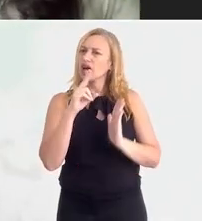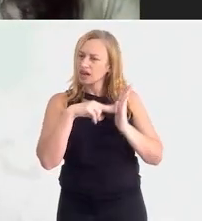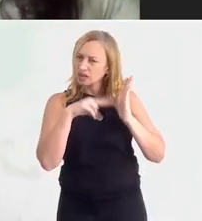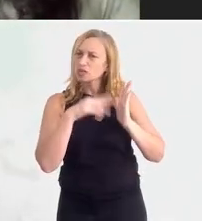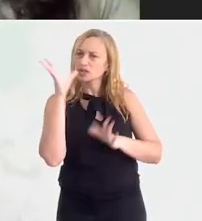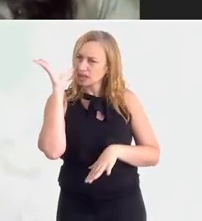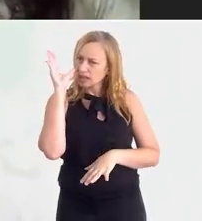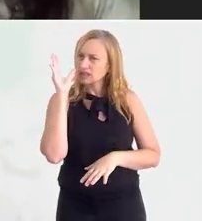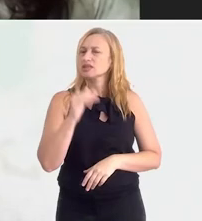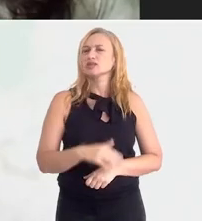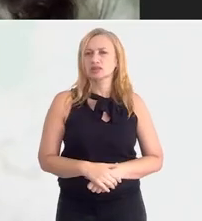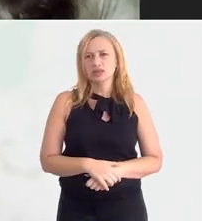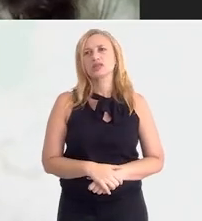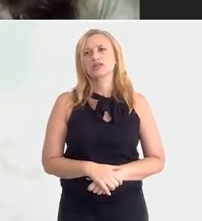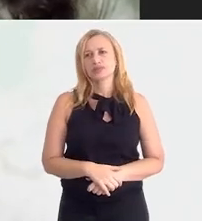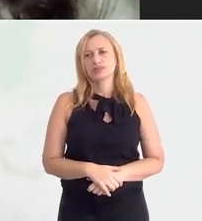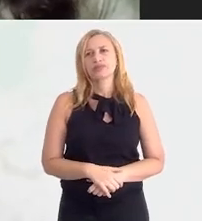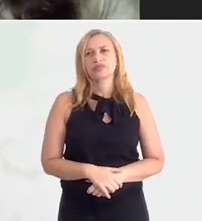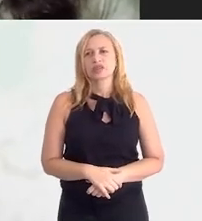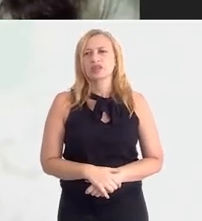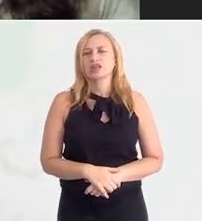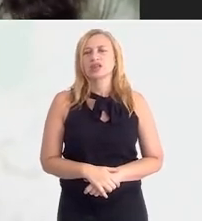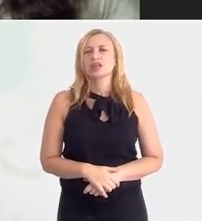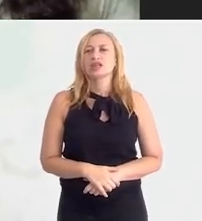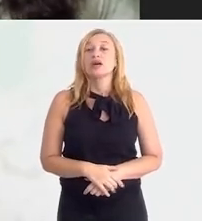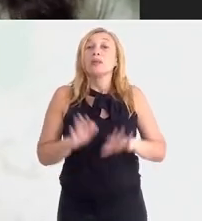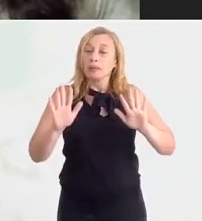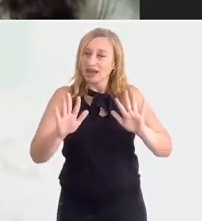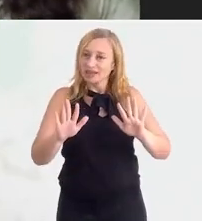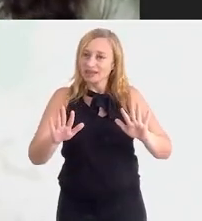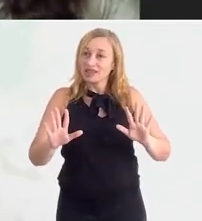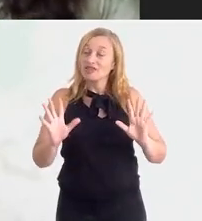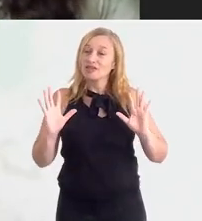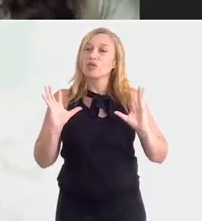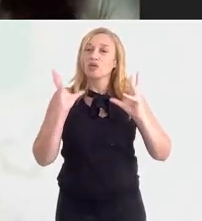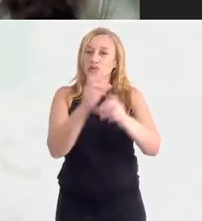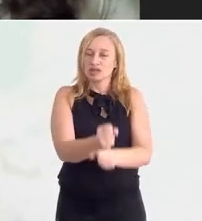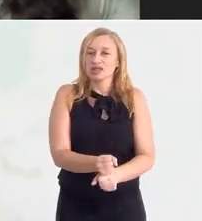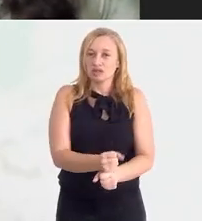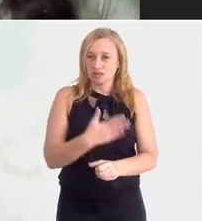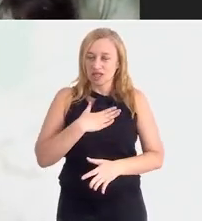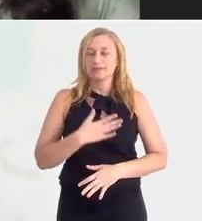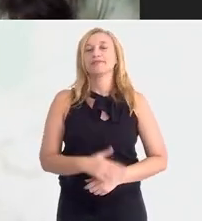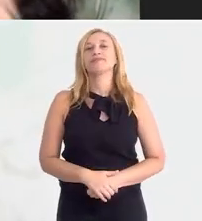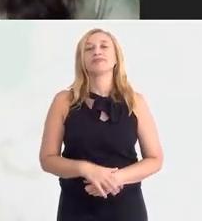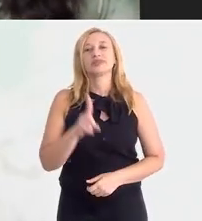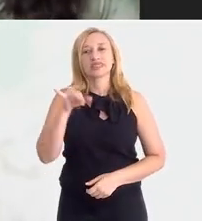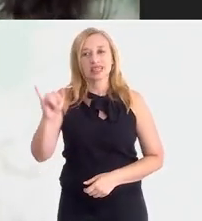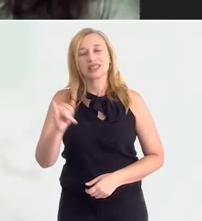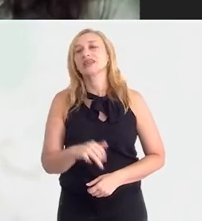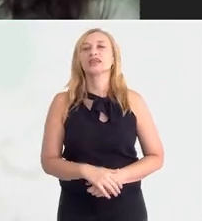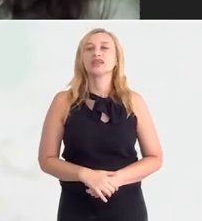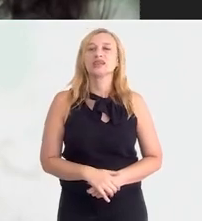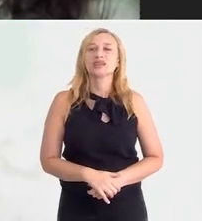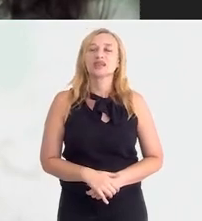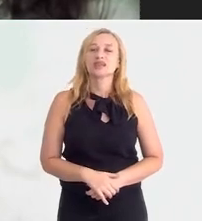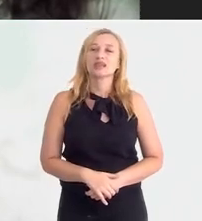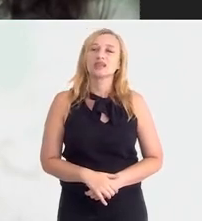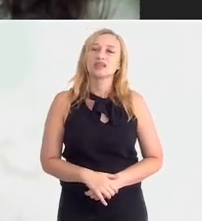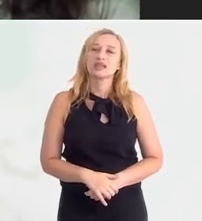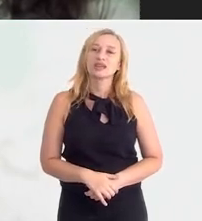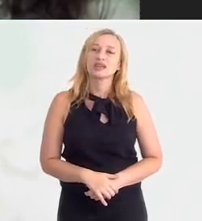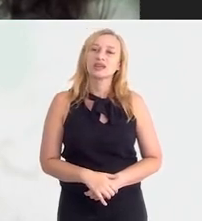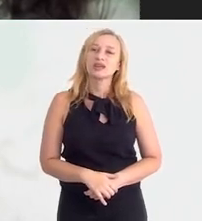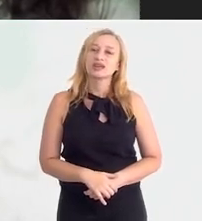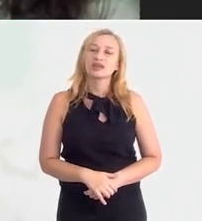individuais e são muito interessantes, não há uma leitura única em nenhuma circunstância. Mas é a conclusão que eu cheguei, Daniela, é que eu tive que comunicar à